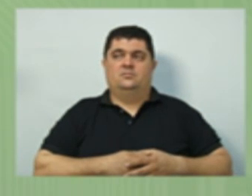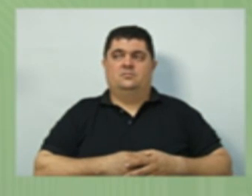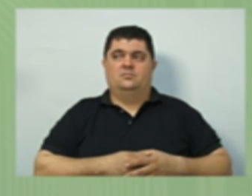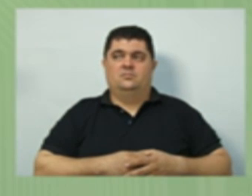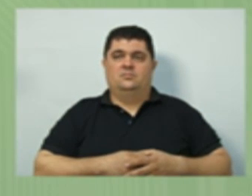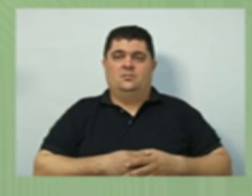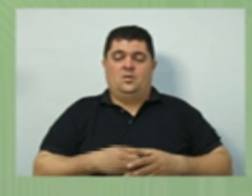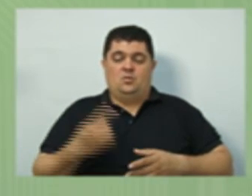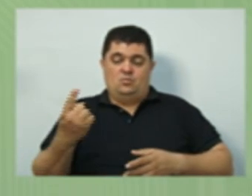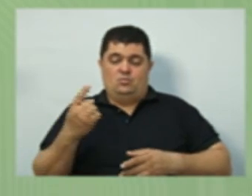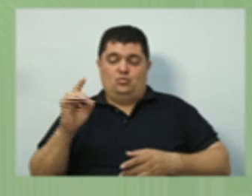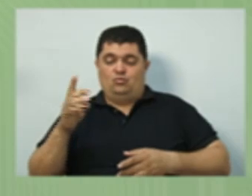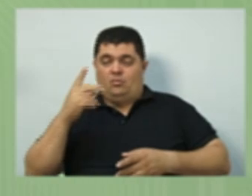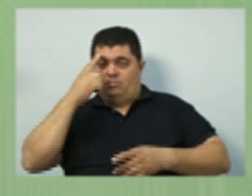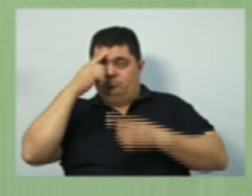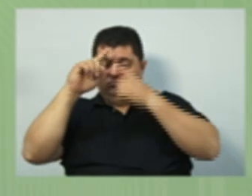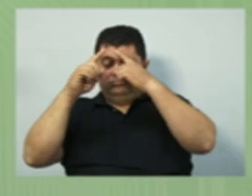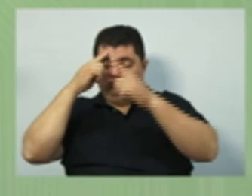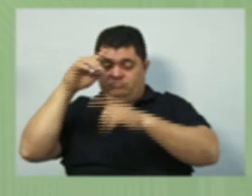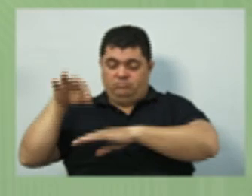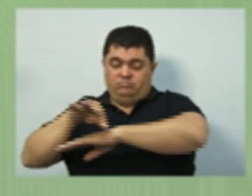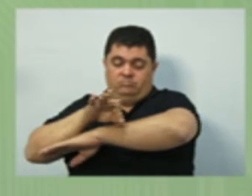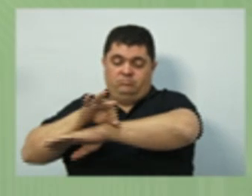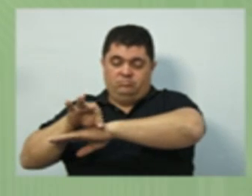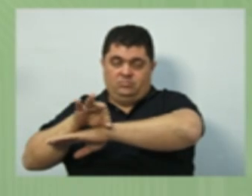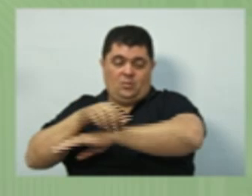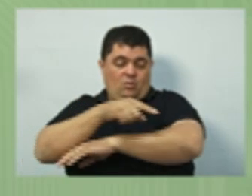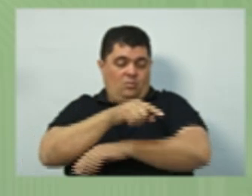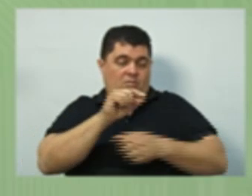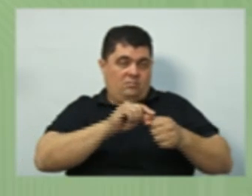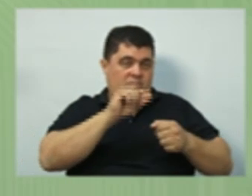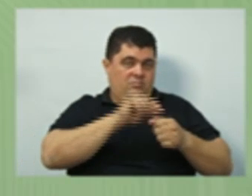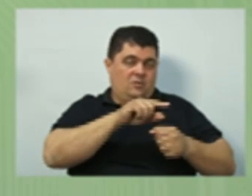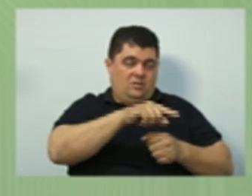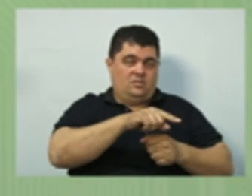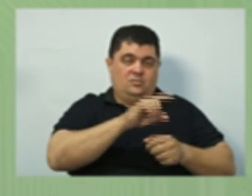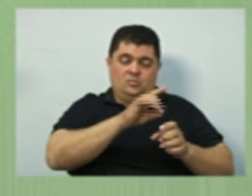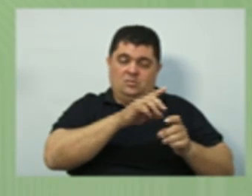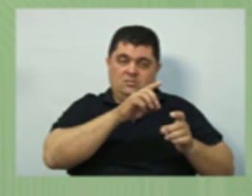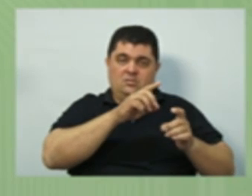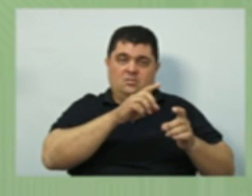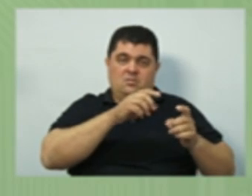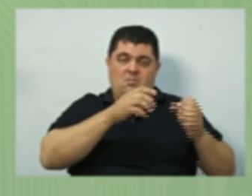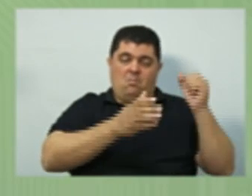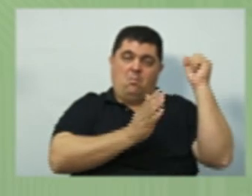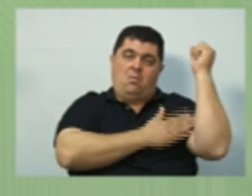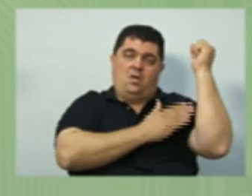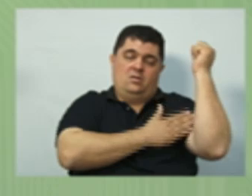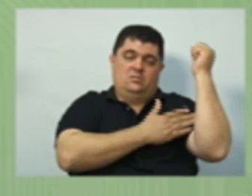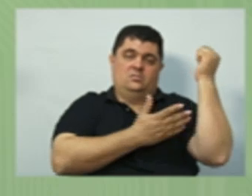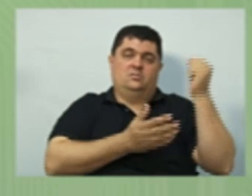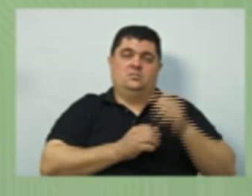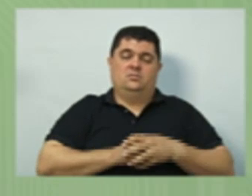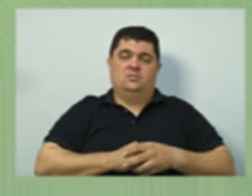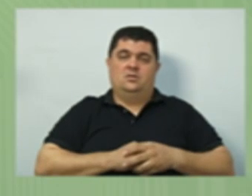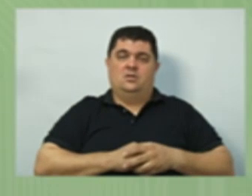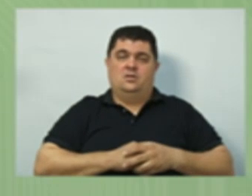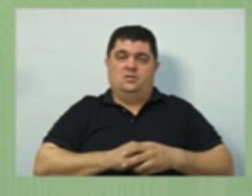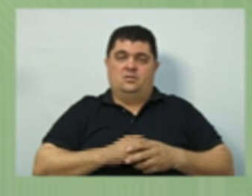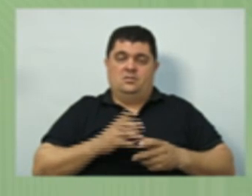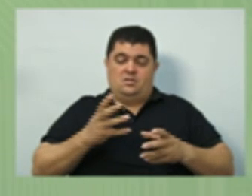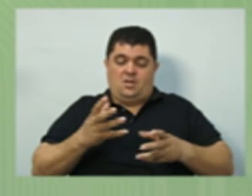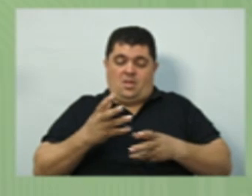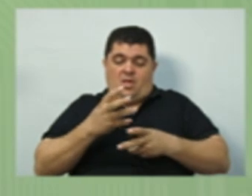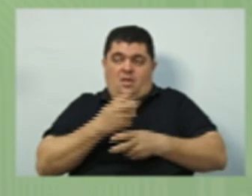Um projeta, é intelectual. O outro executa, é o trabalho físico. Veja que é na soma do trabalho